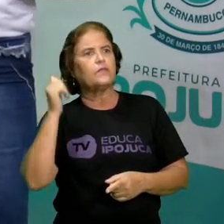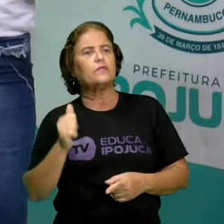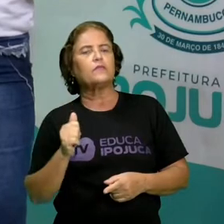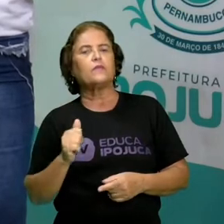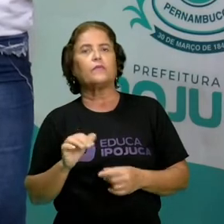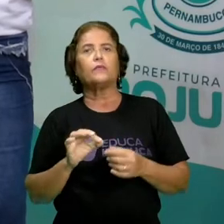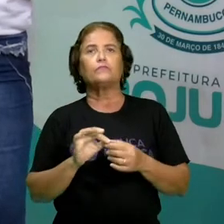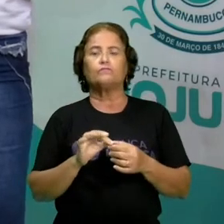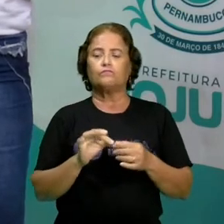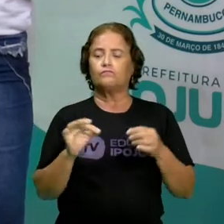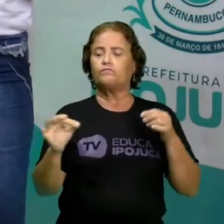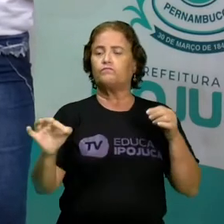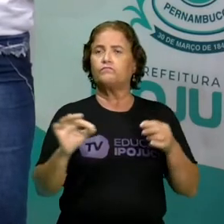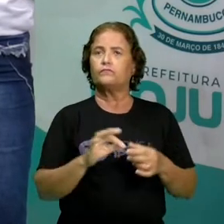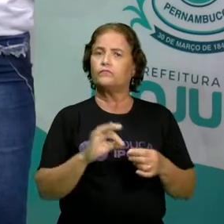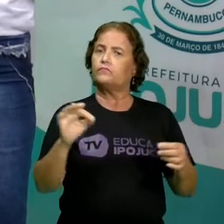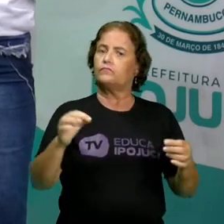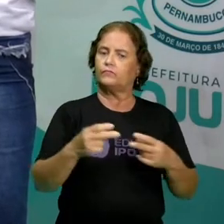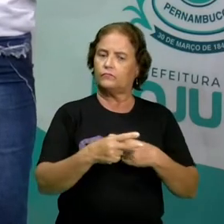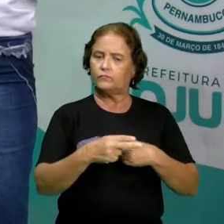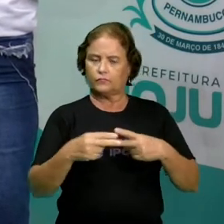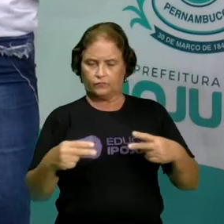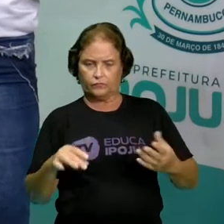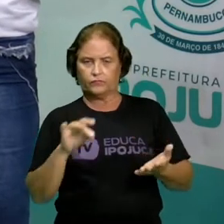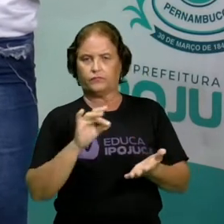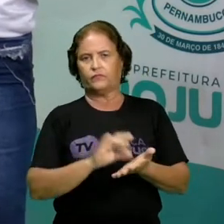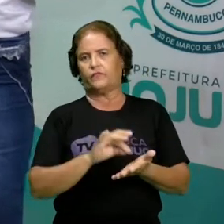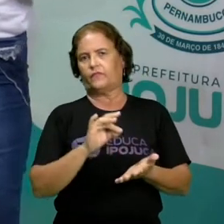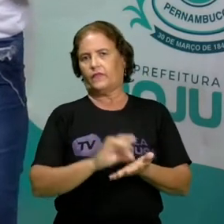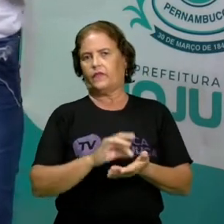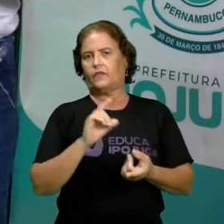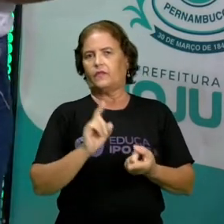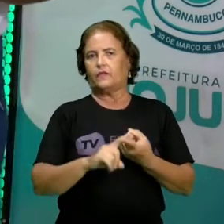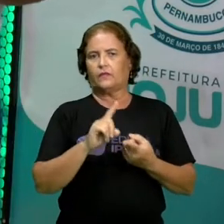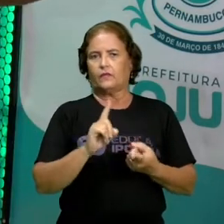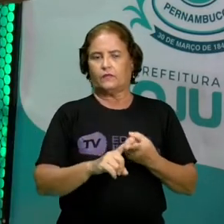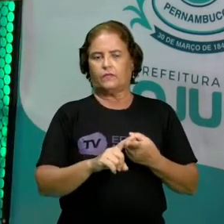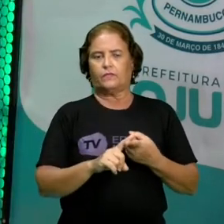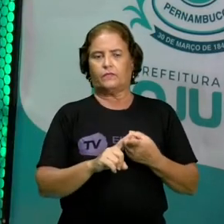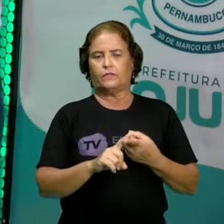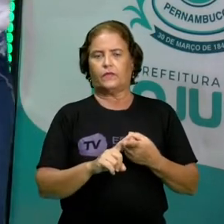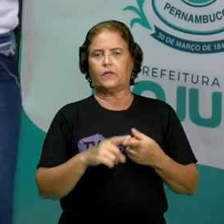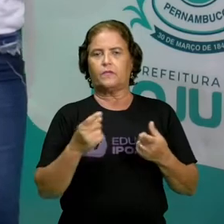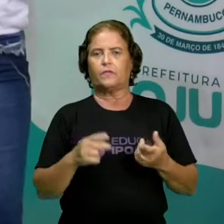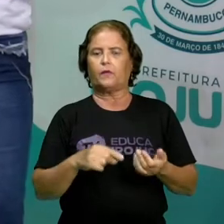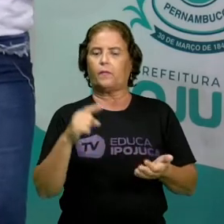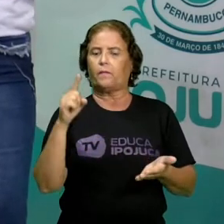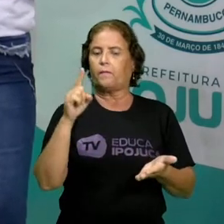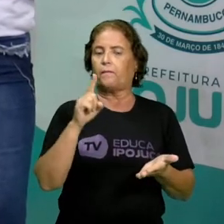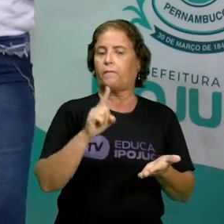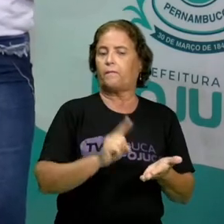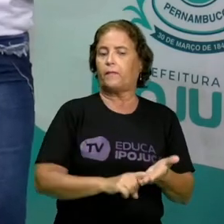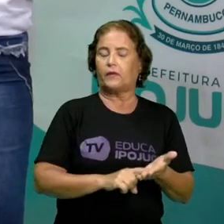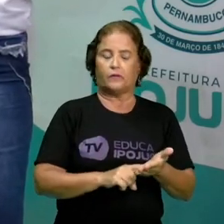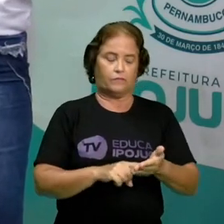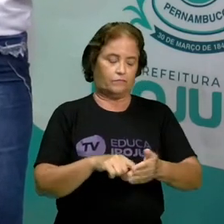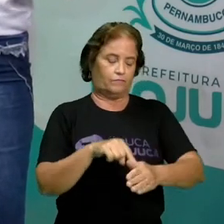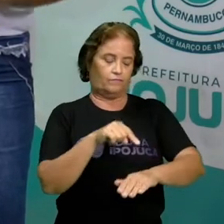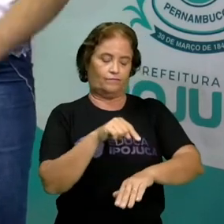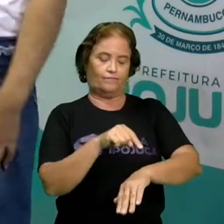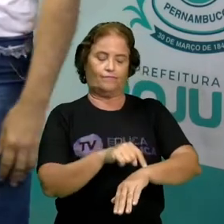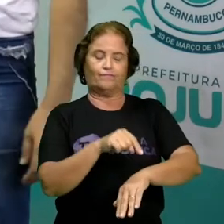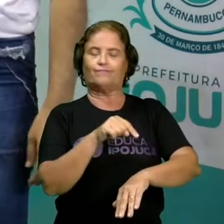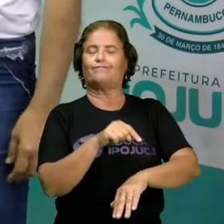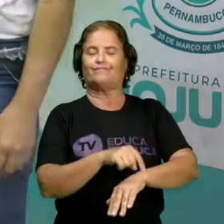das coisas. Isso mesmo. E nós ainda usamos os números também para marcar as horas.